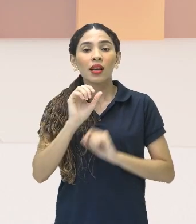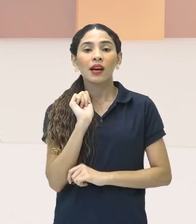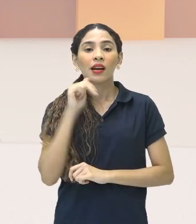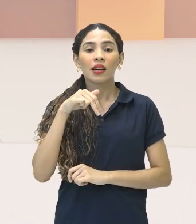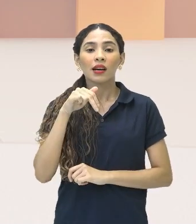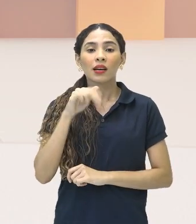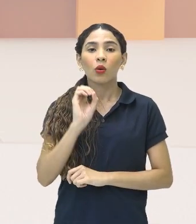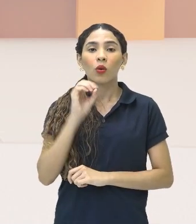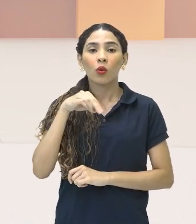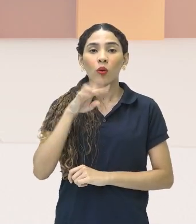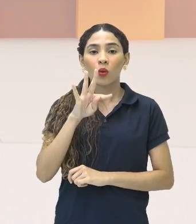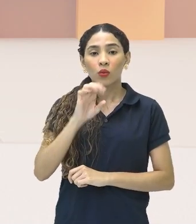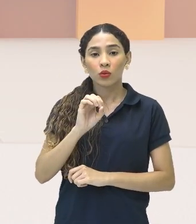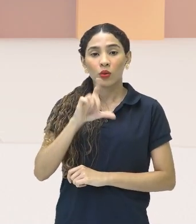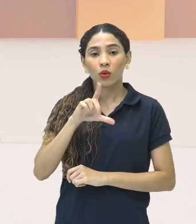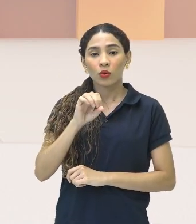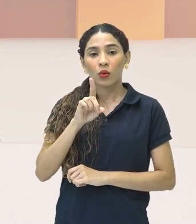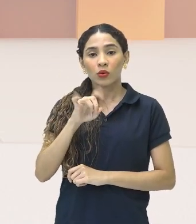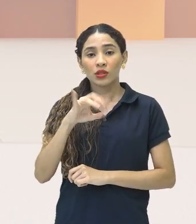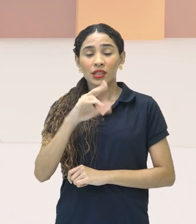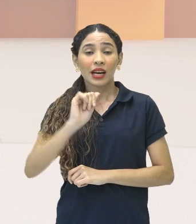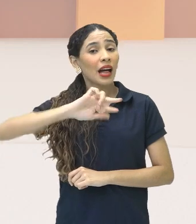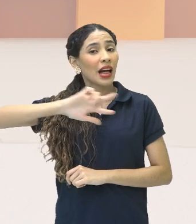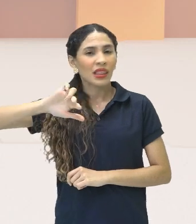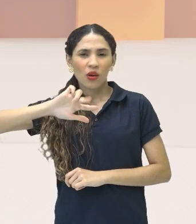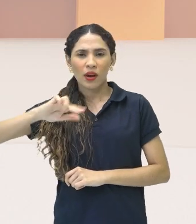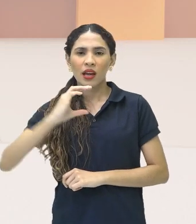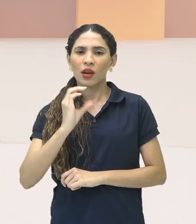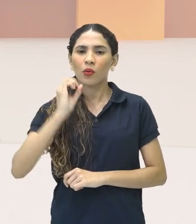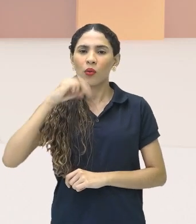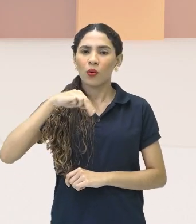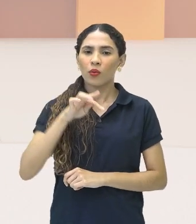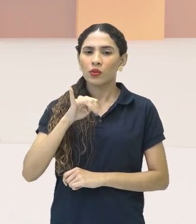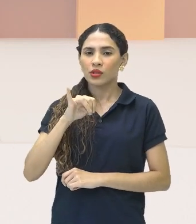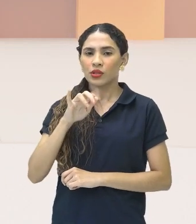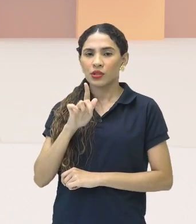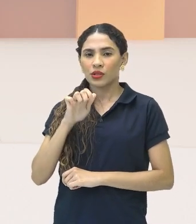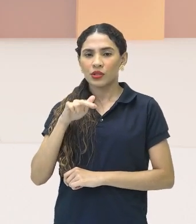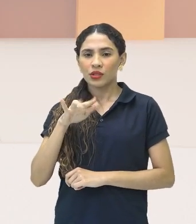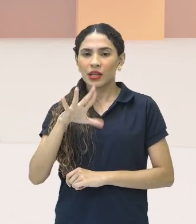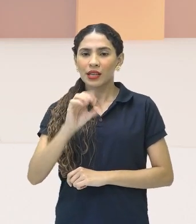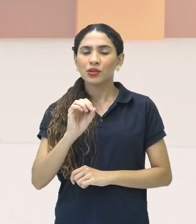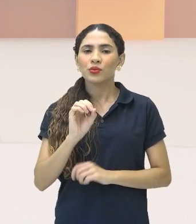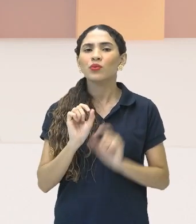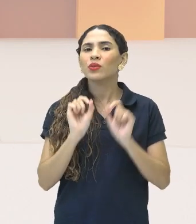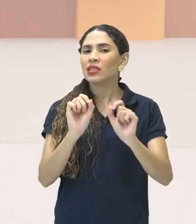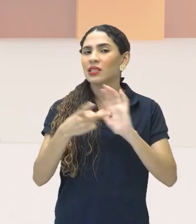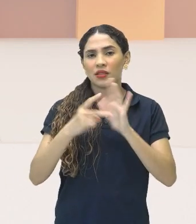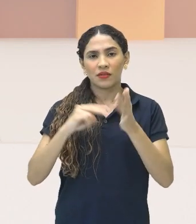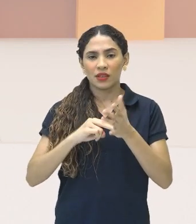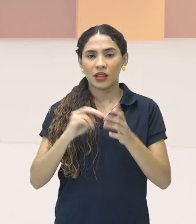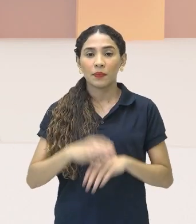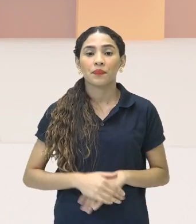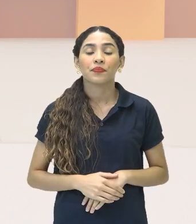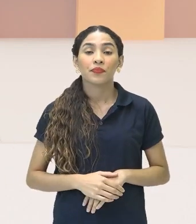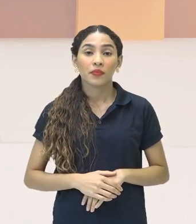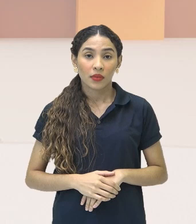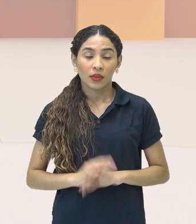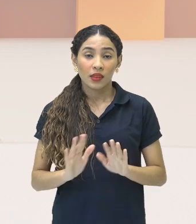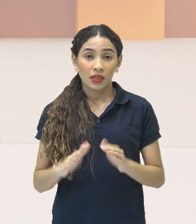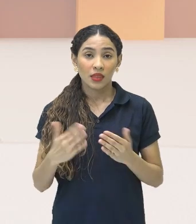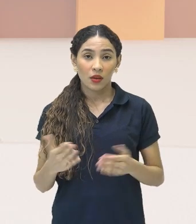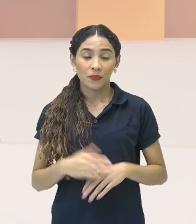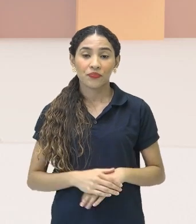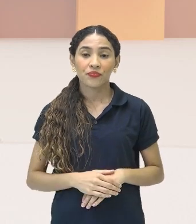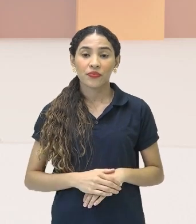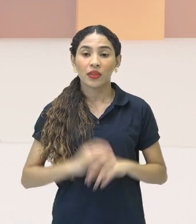ontológica e não contingente. O que quer dizer isso? Ontológica e contingente. Ela quer dizer que